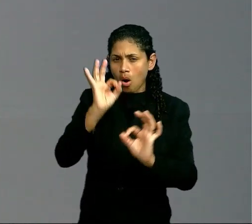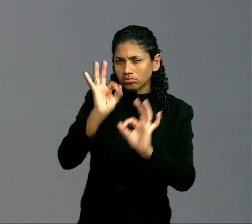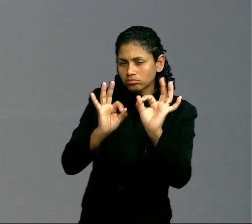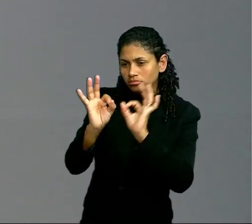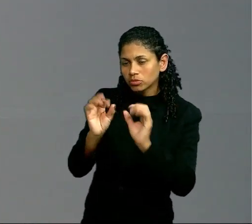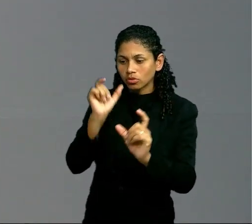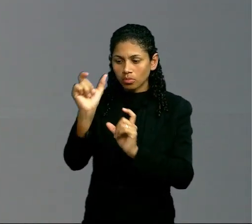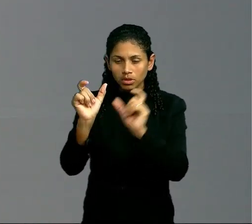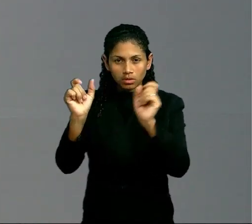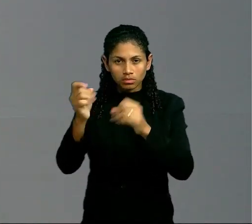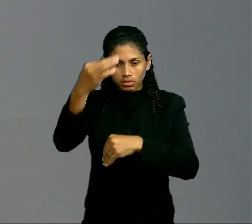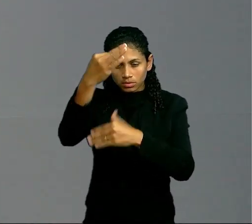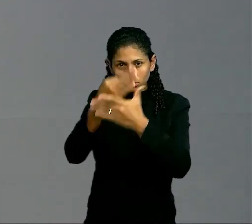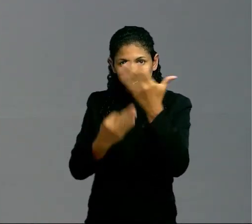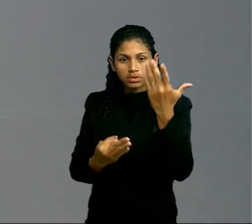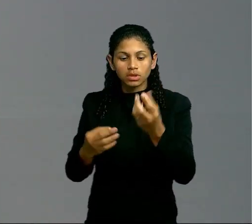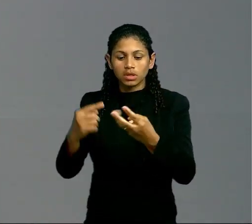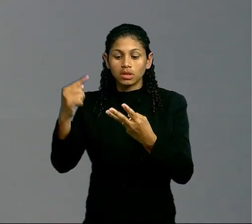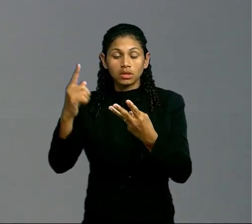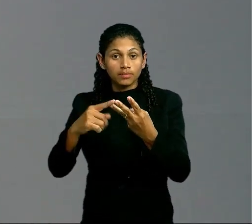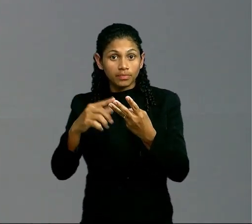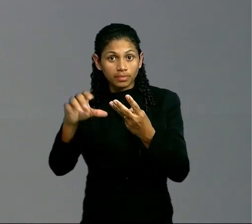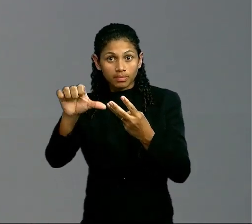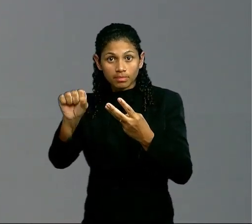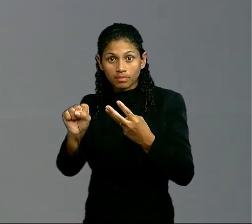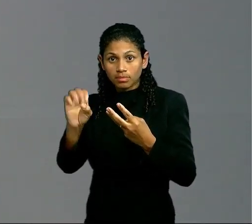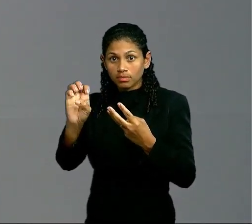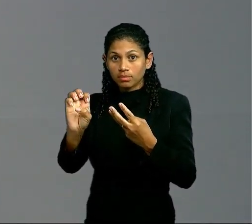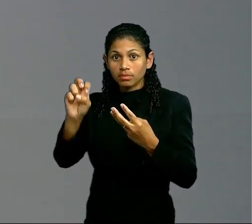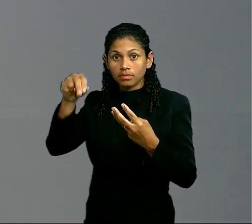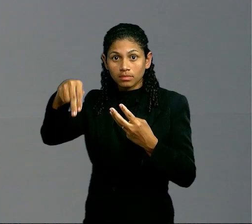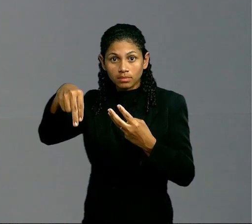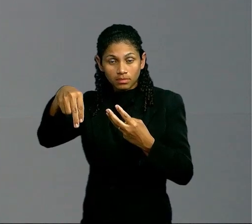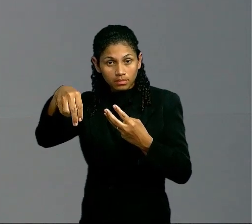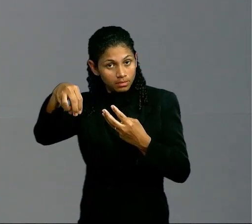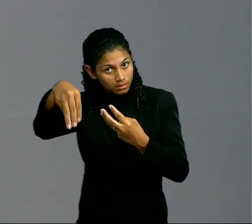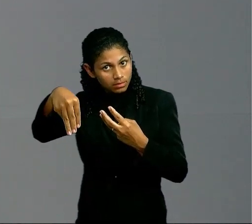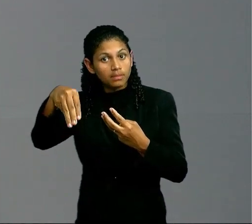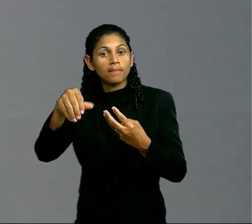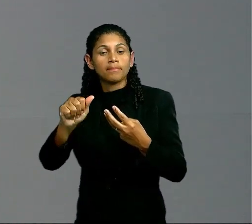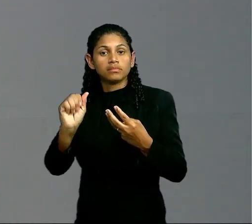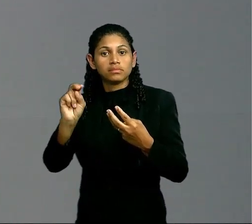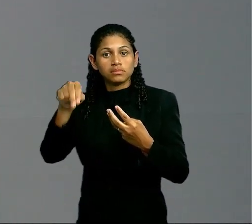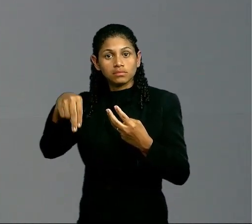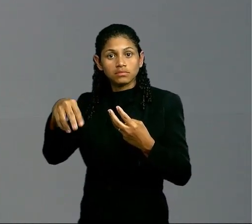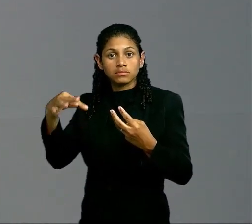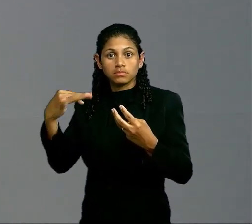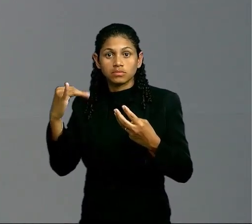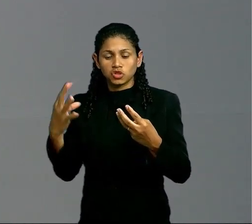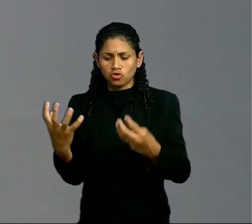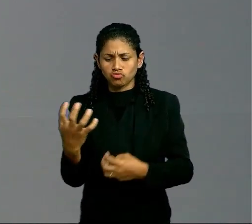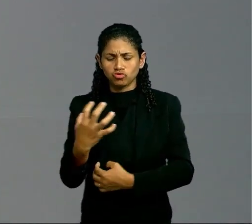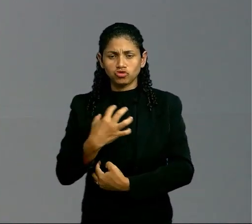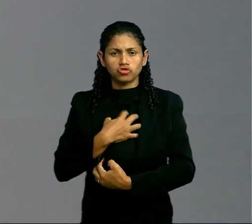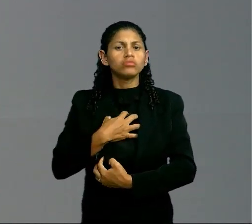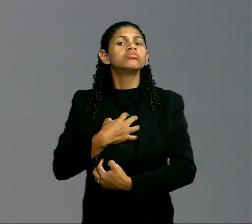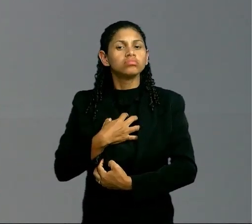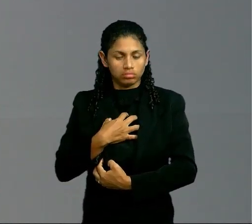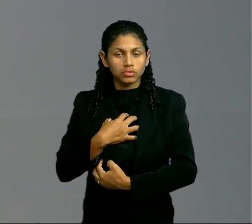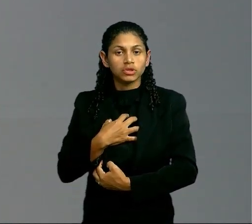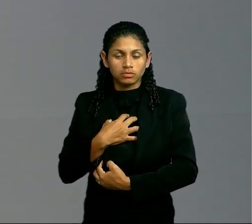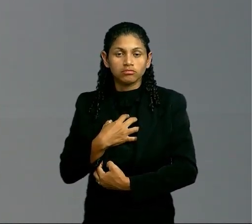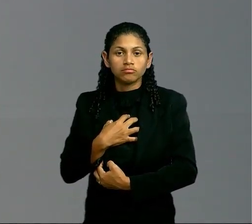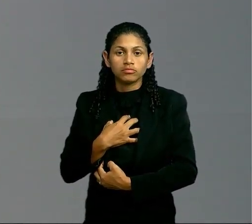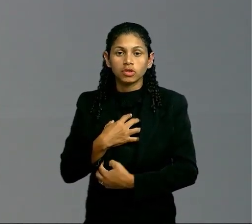no texto, e também a semântica, que fala do sentido, né? O que